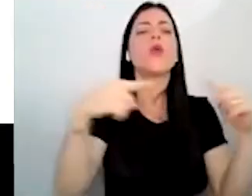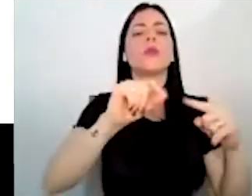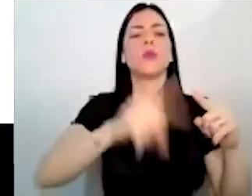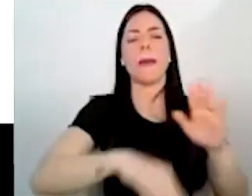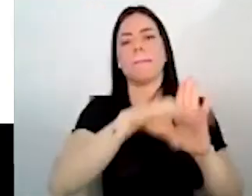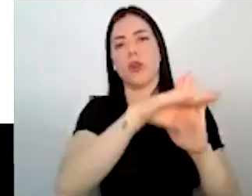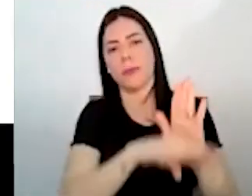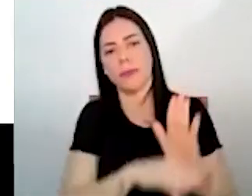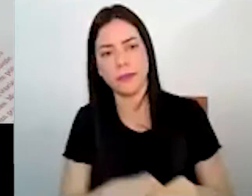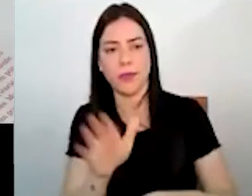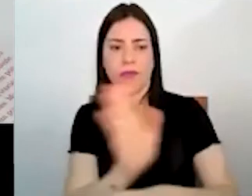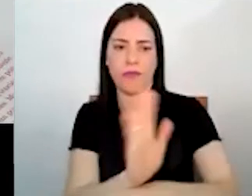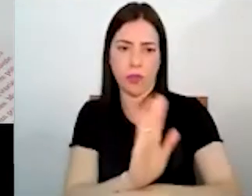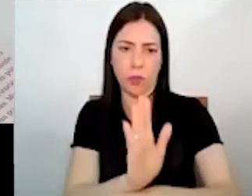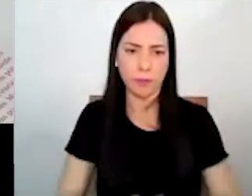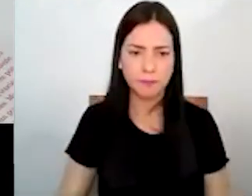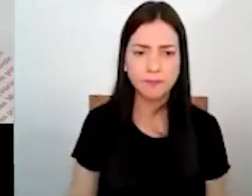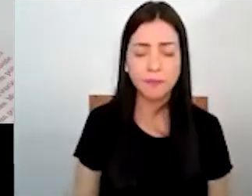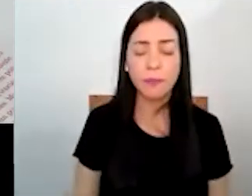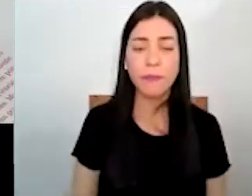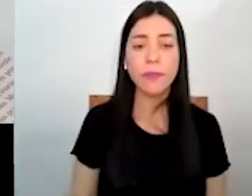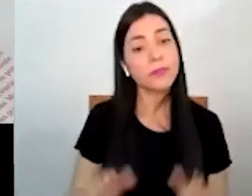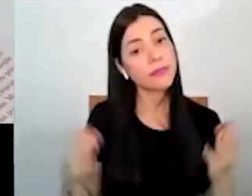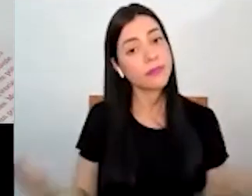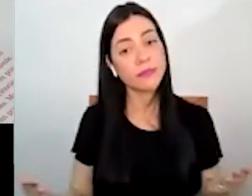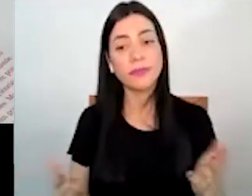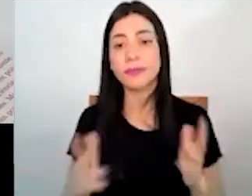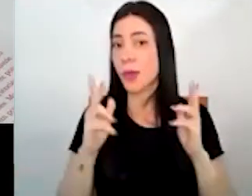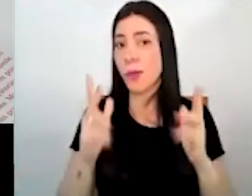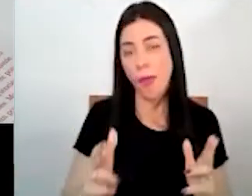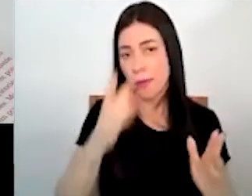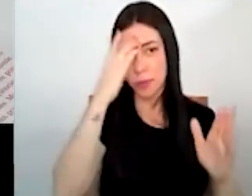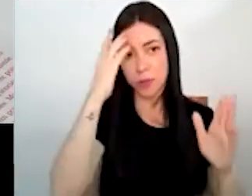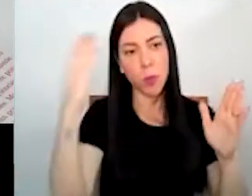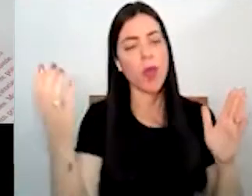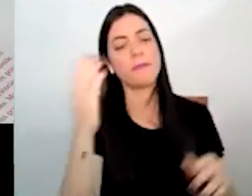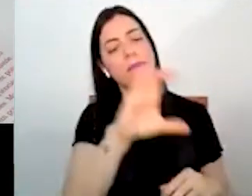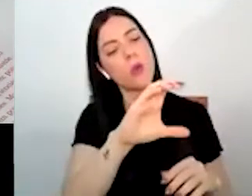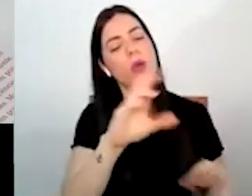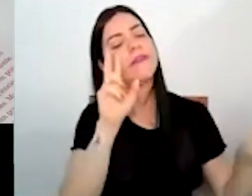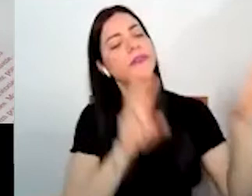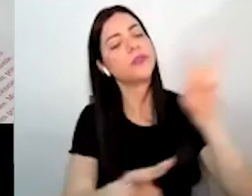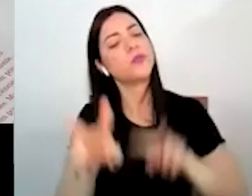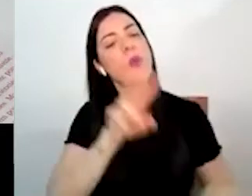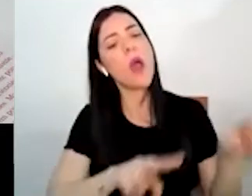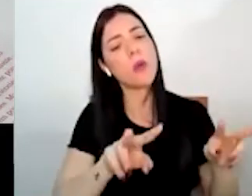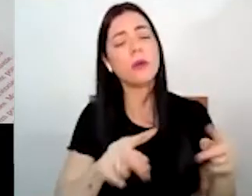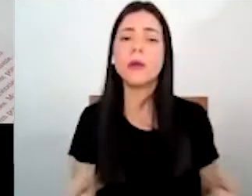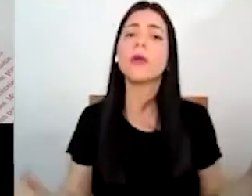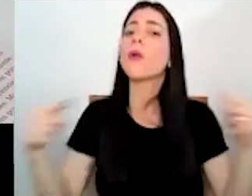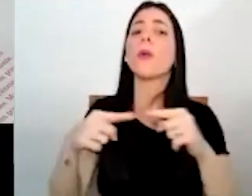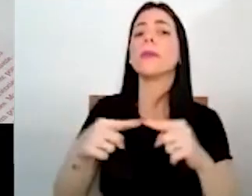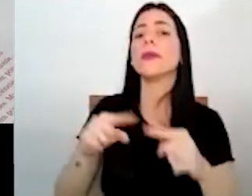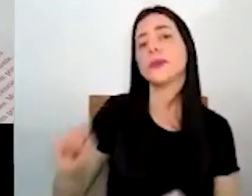filmes. Então, da mesma maneira que as representações visuais de Tibete eram também diferentes